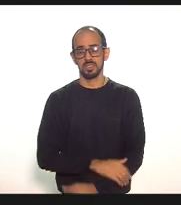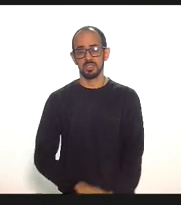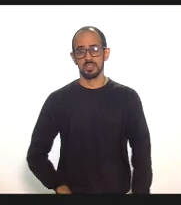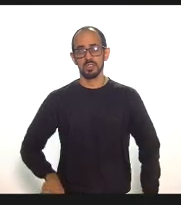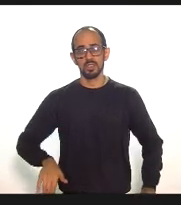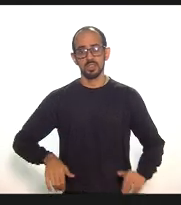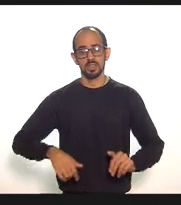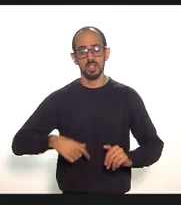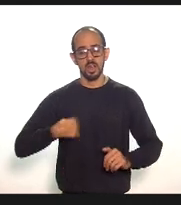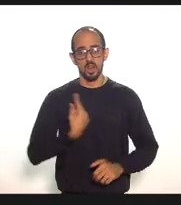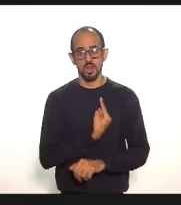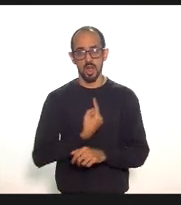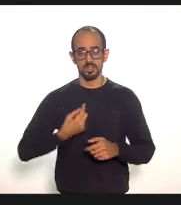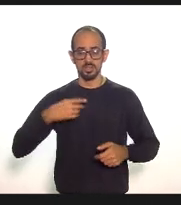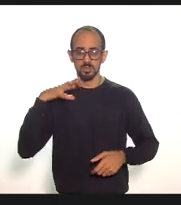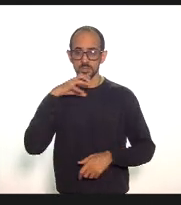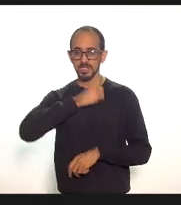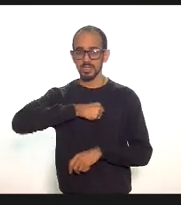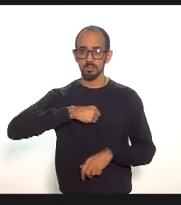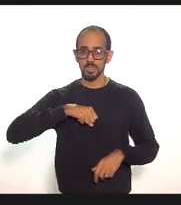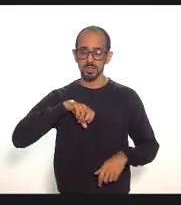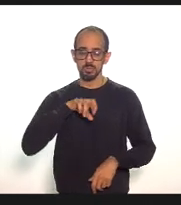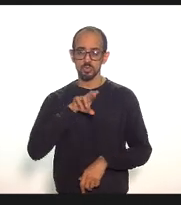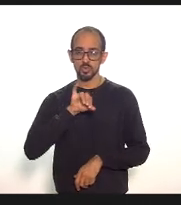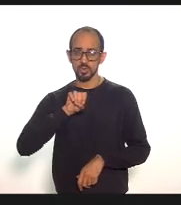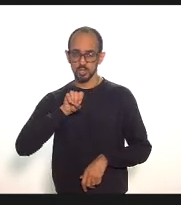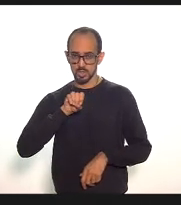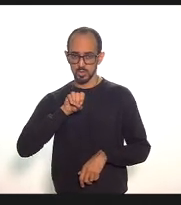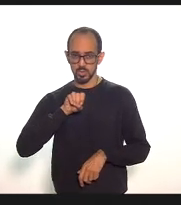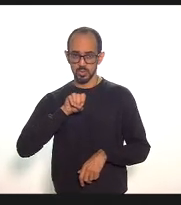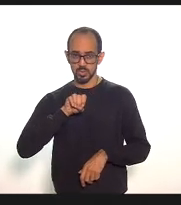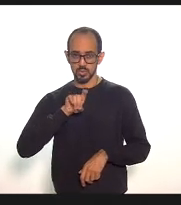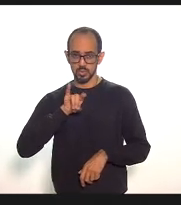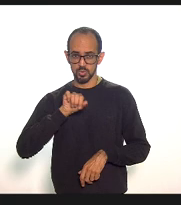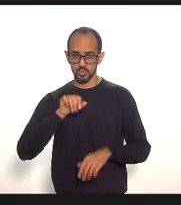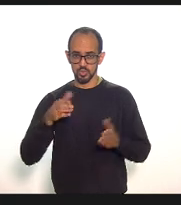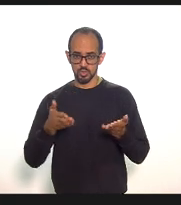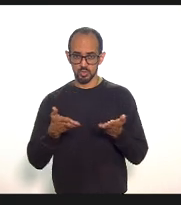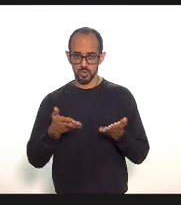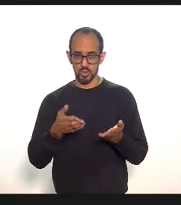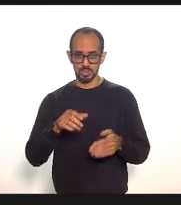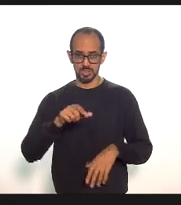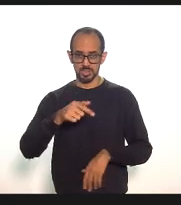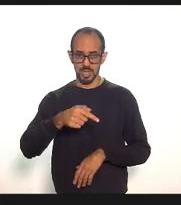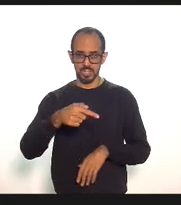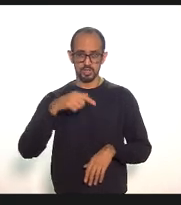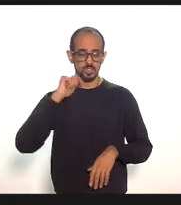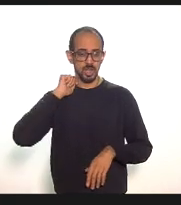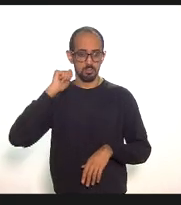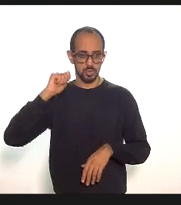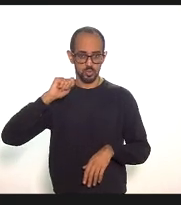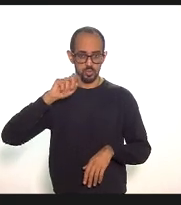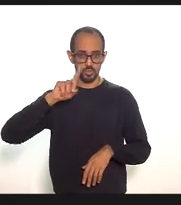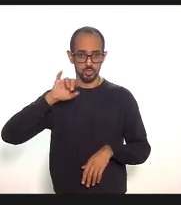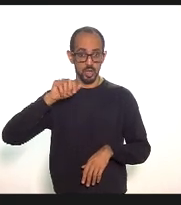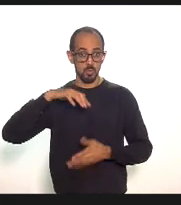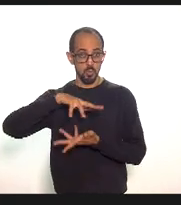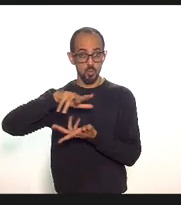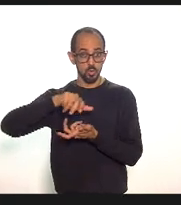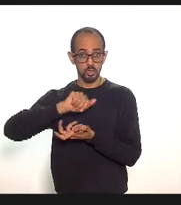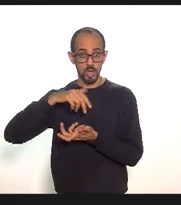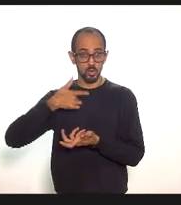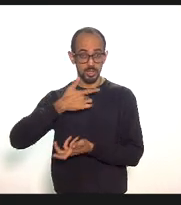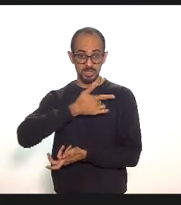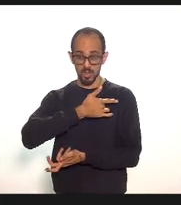A gente está vendo o Rio de Janeiro e a data de hoje, 7 de abril, Dia Mundial da Saúde, é